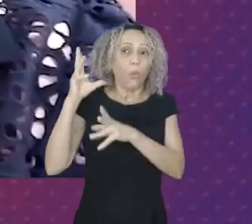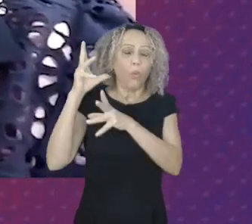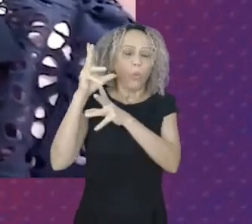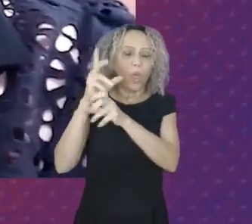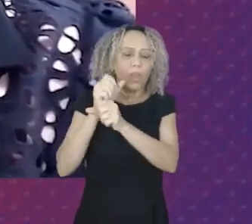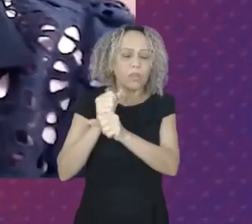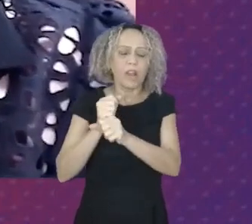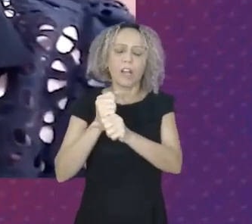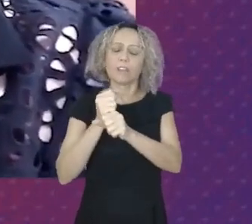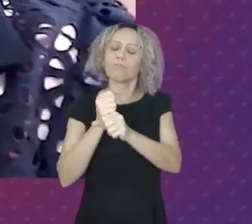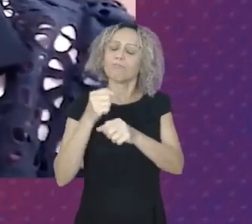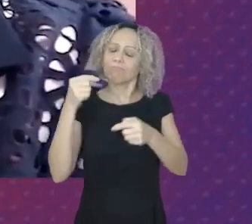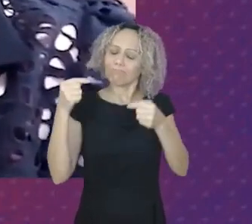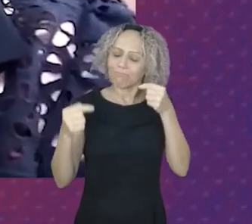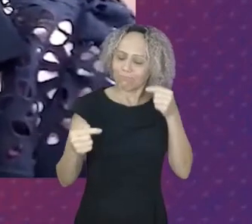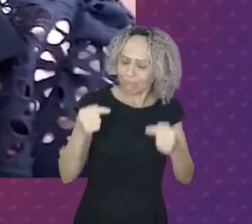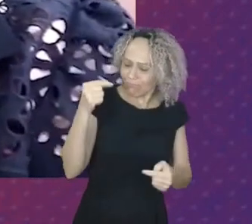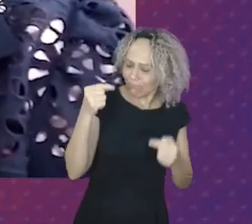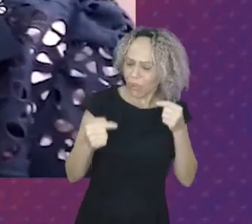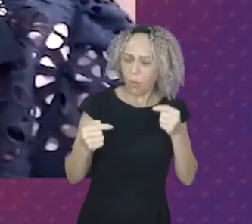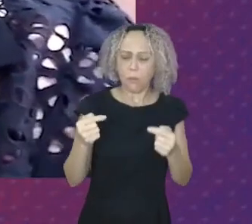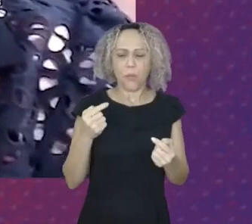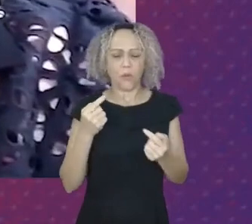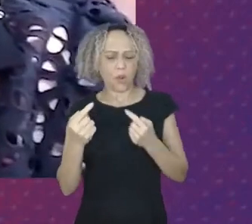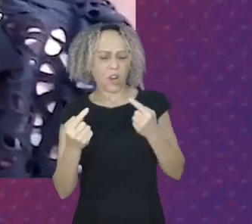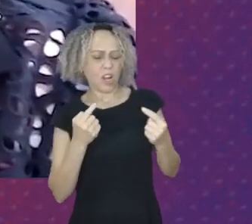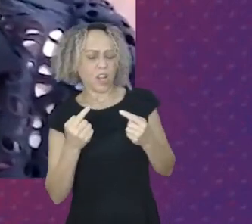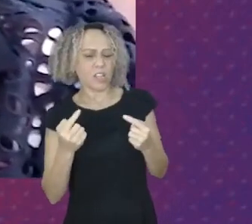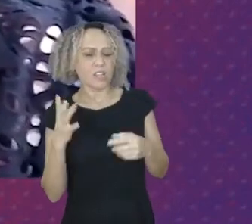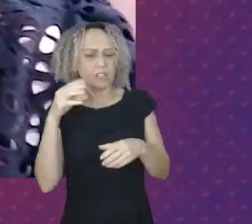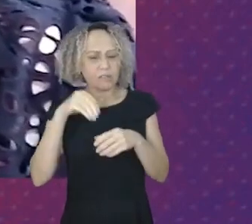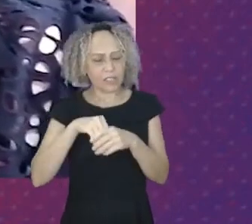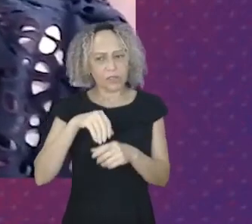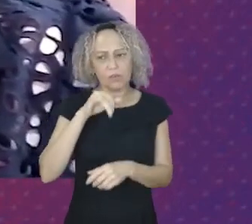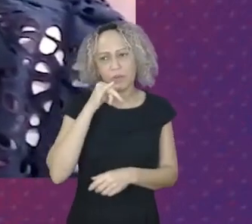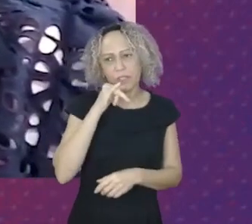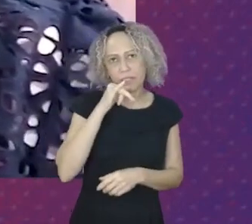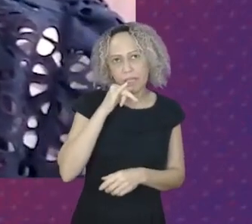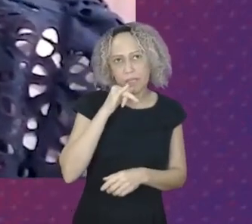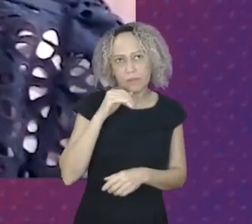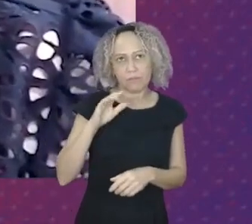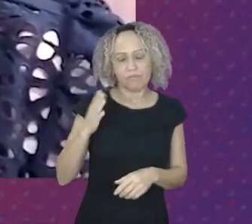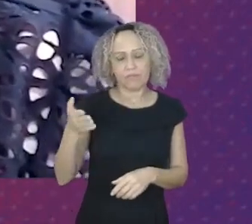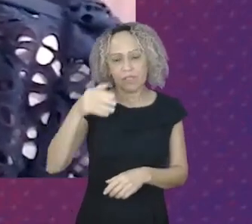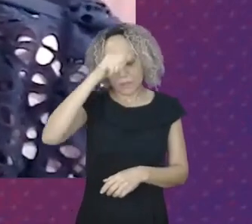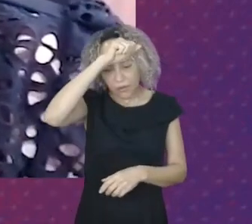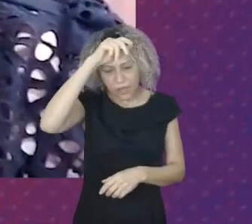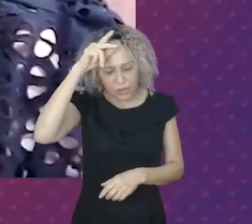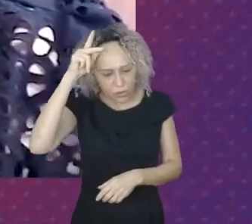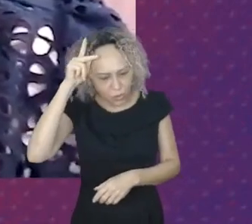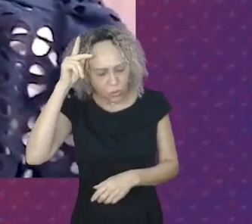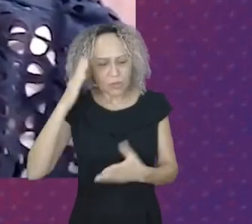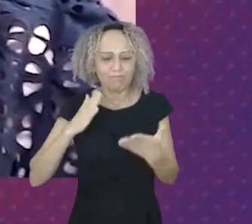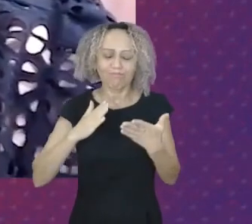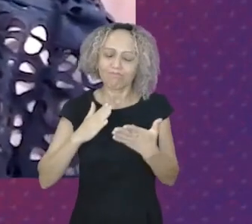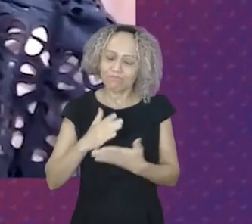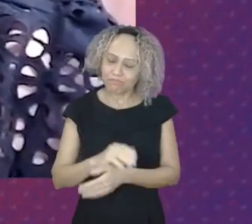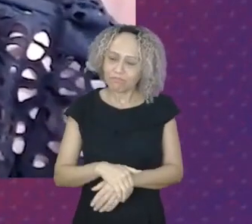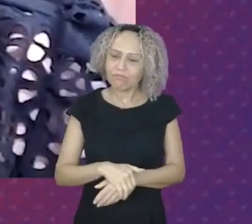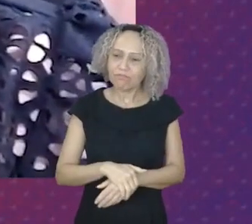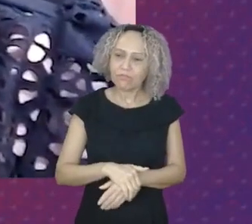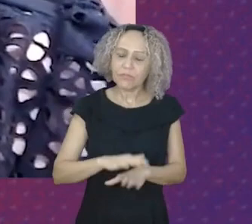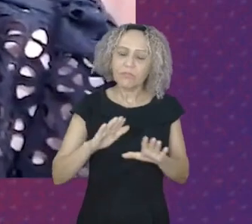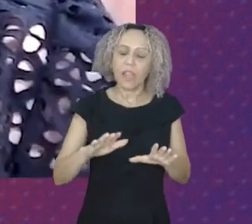discussão política presente nas câmaras e nas prefeituras. Então, cada município enfrenta a